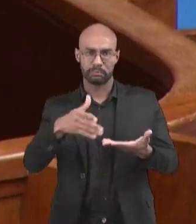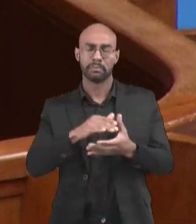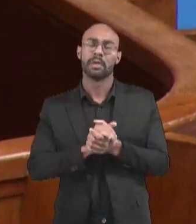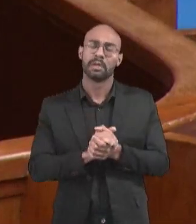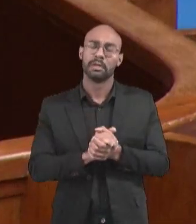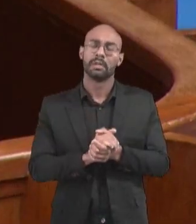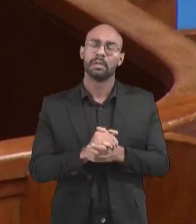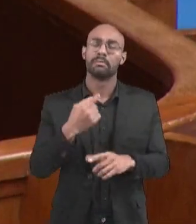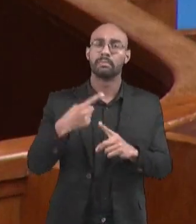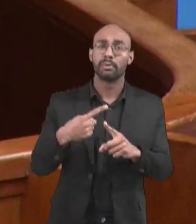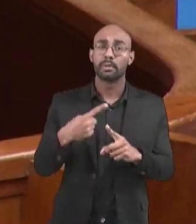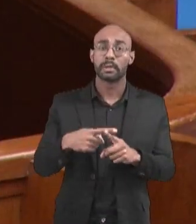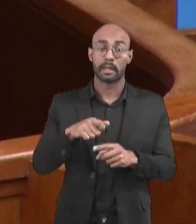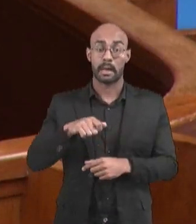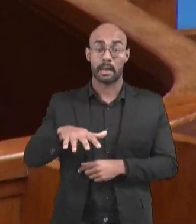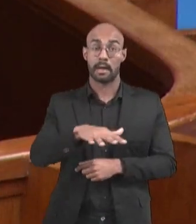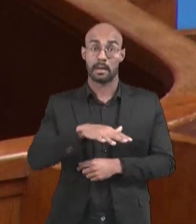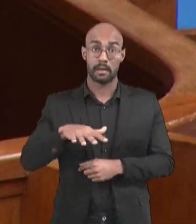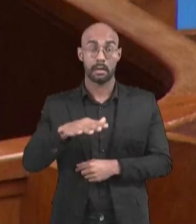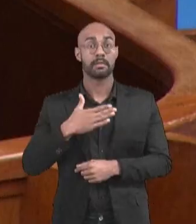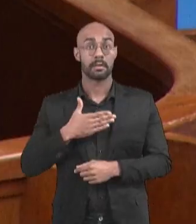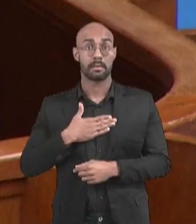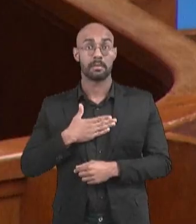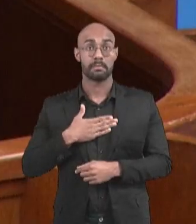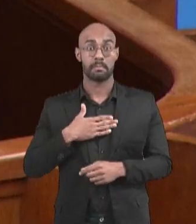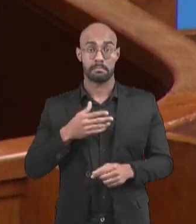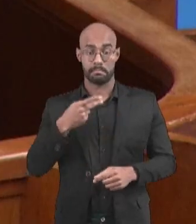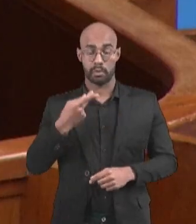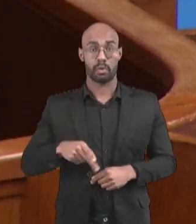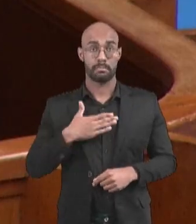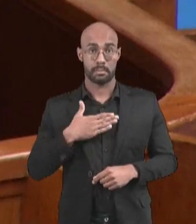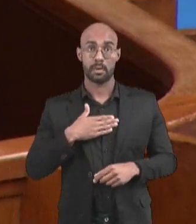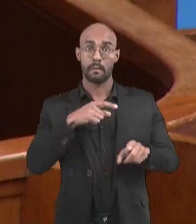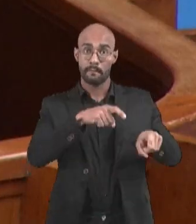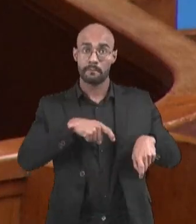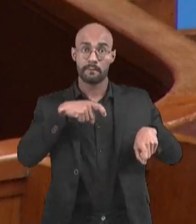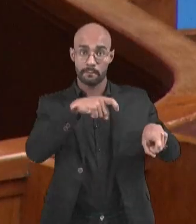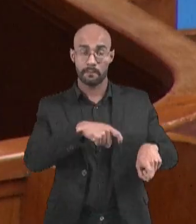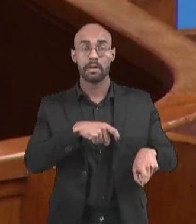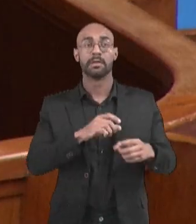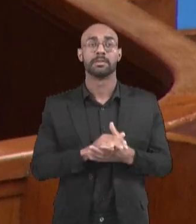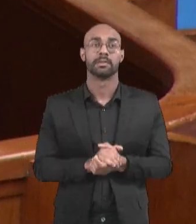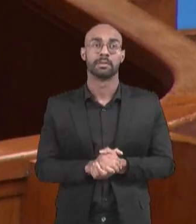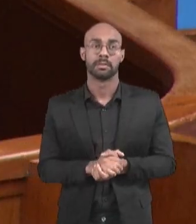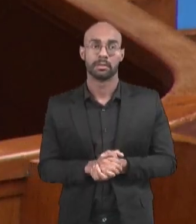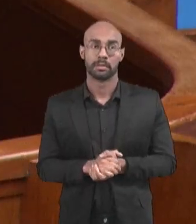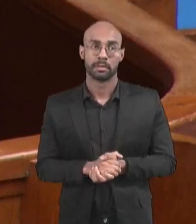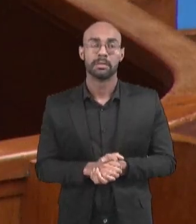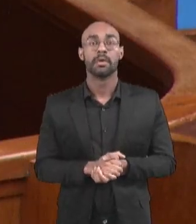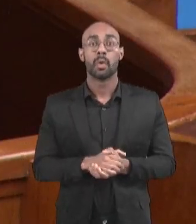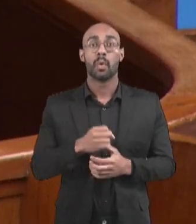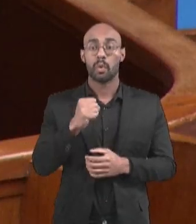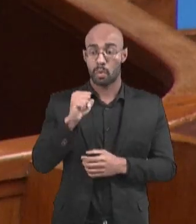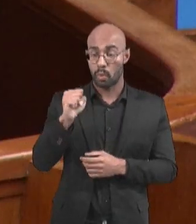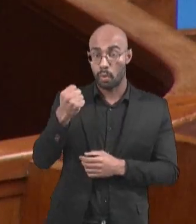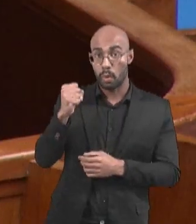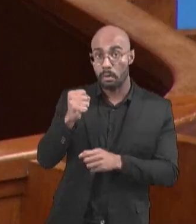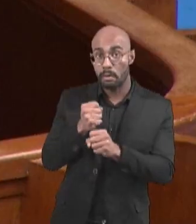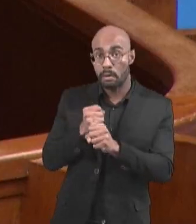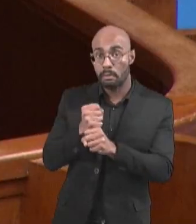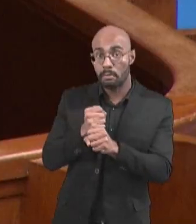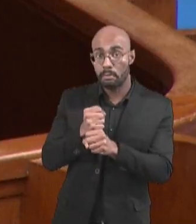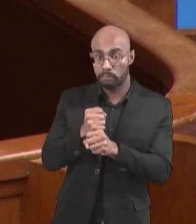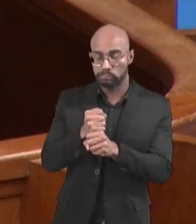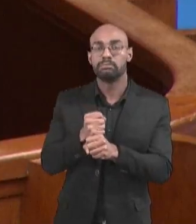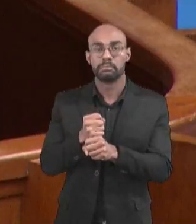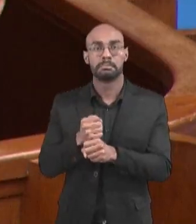exatamente dentro de uma área onde tem a minha fazenda, que fazem 8 anos que